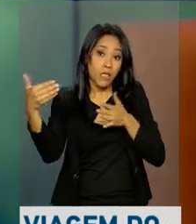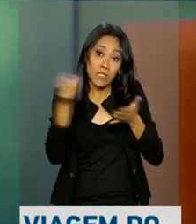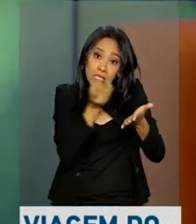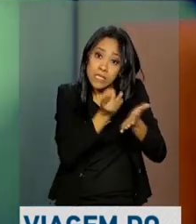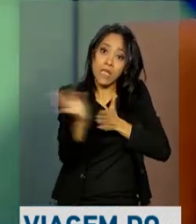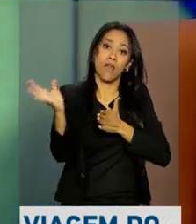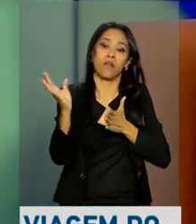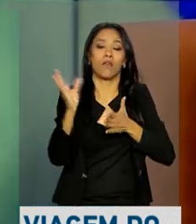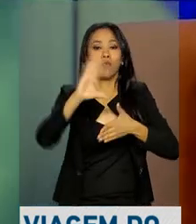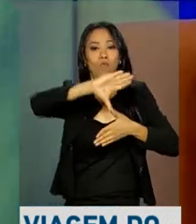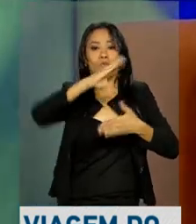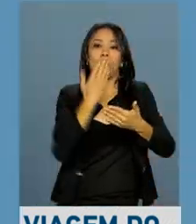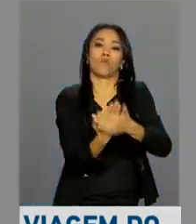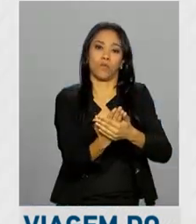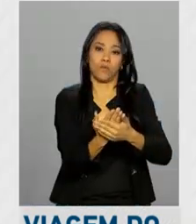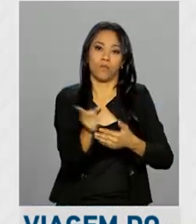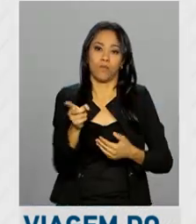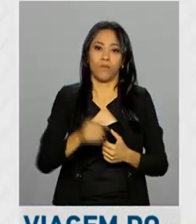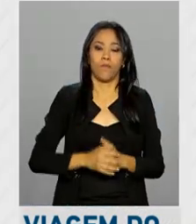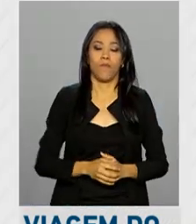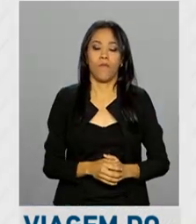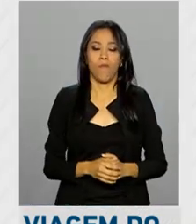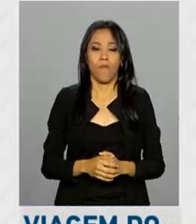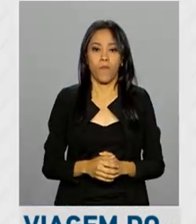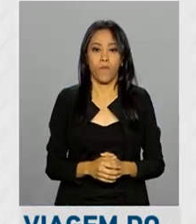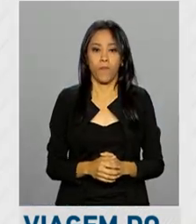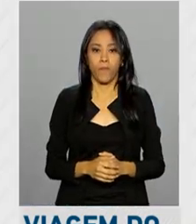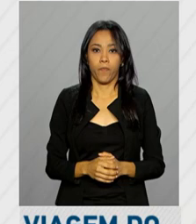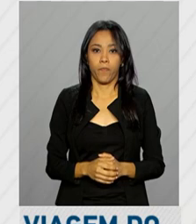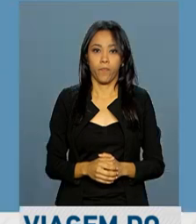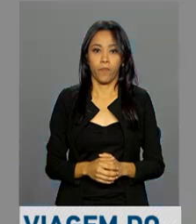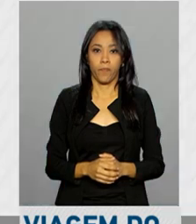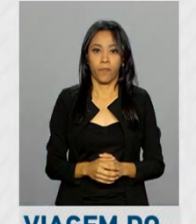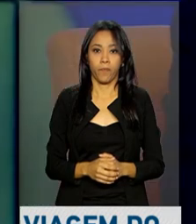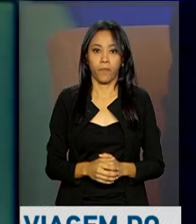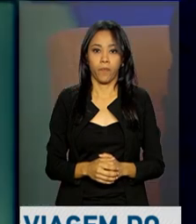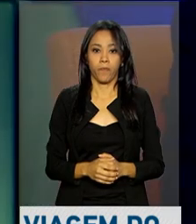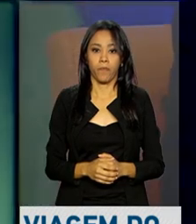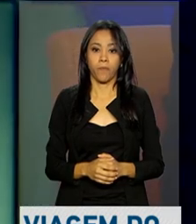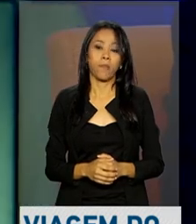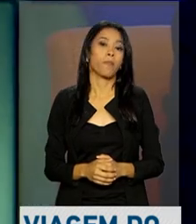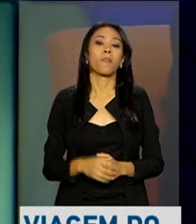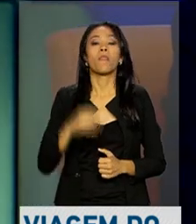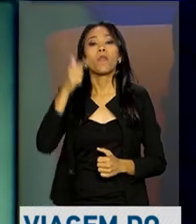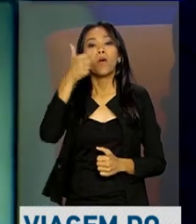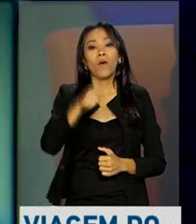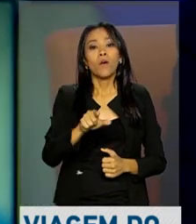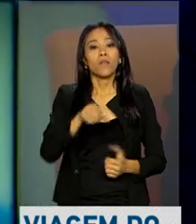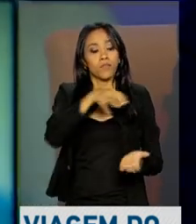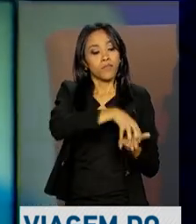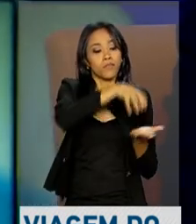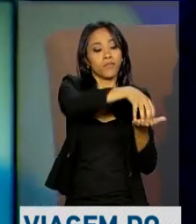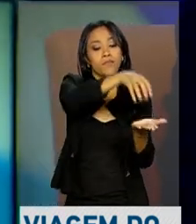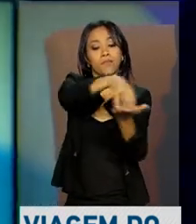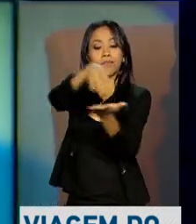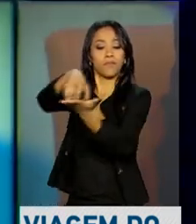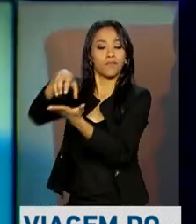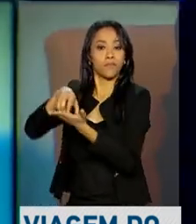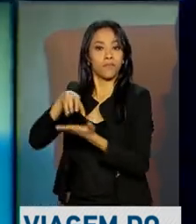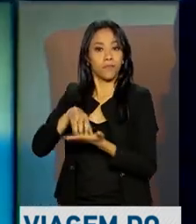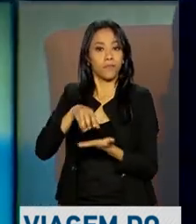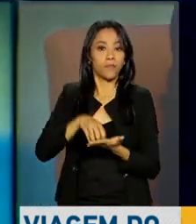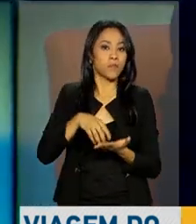mais do Mercosul. As instituições estão funcionando regularmente.